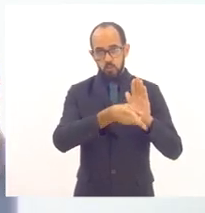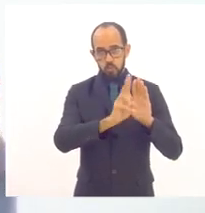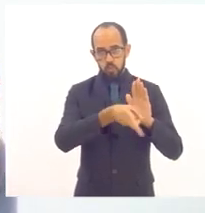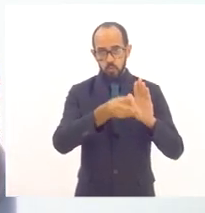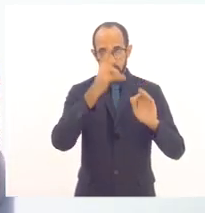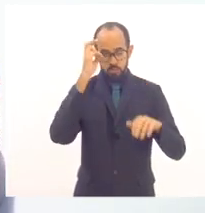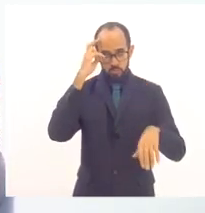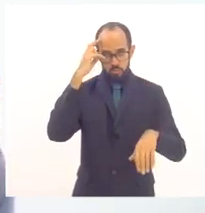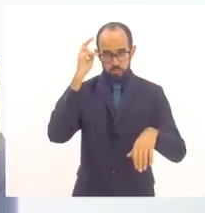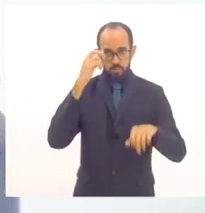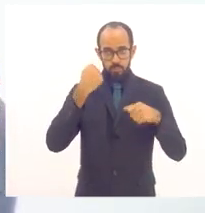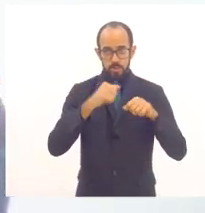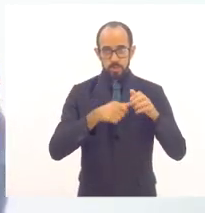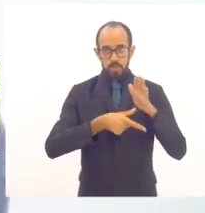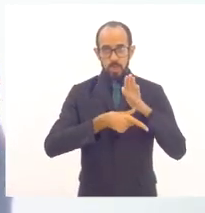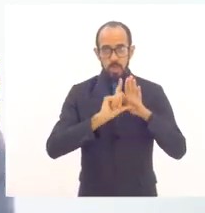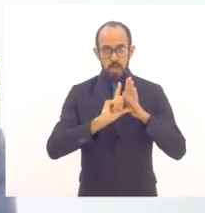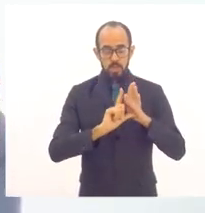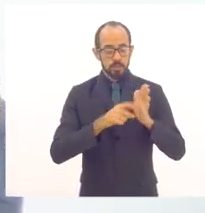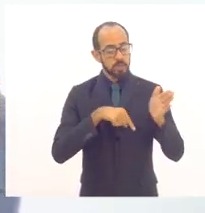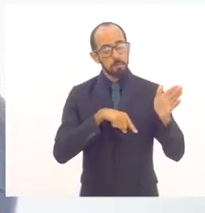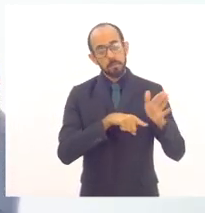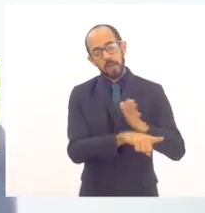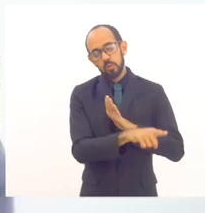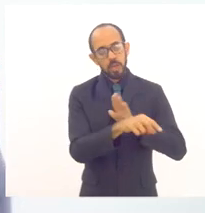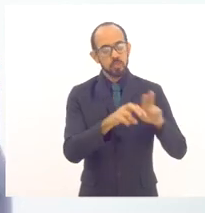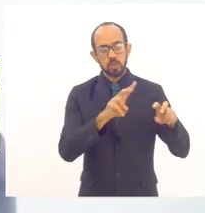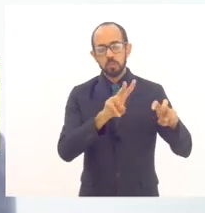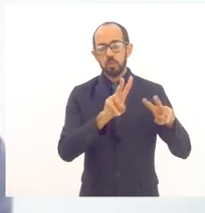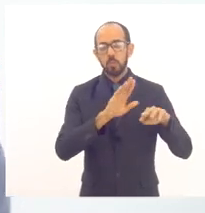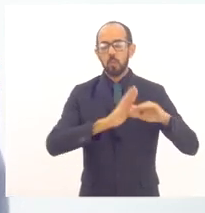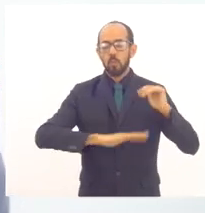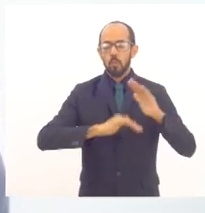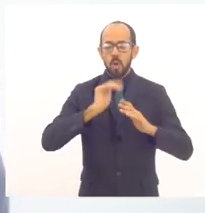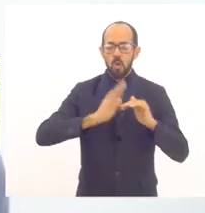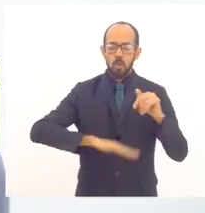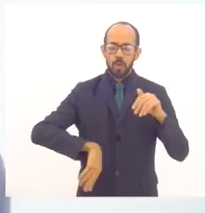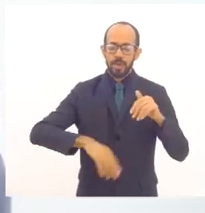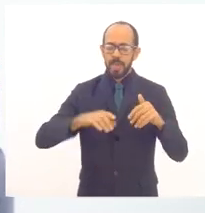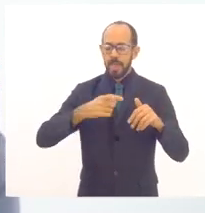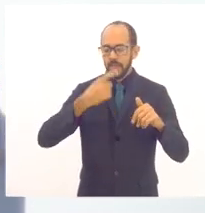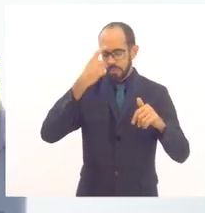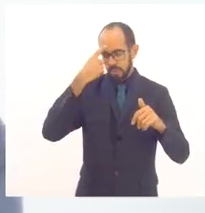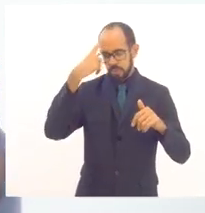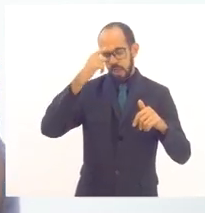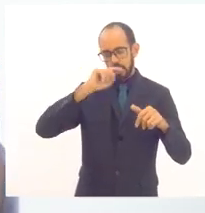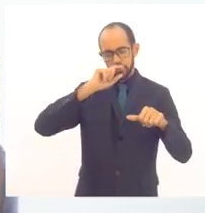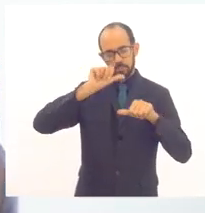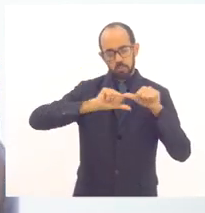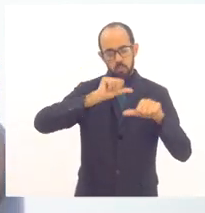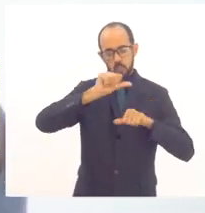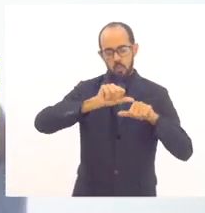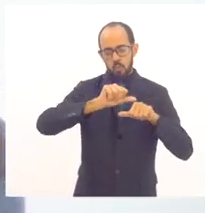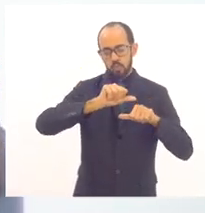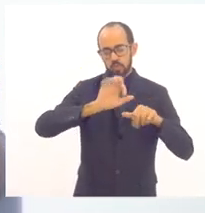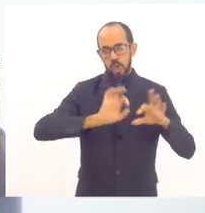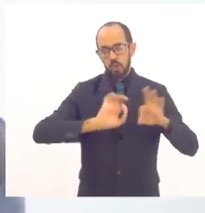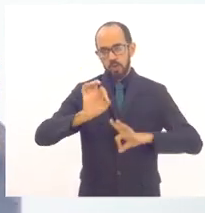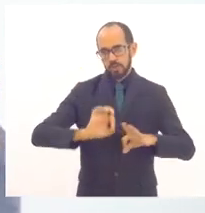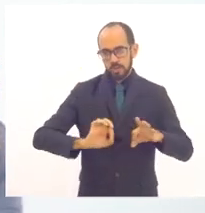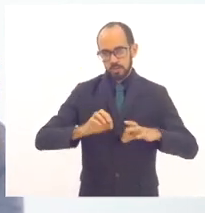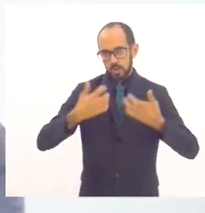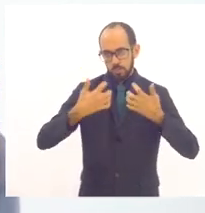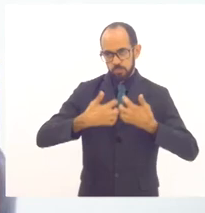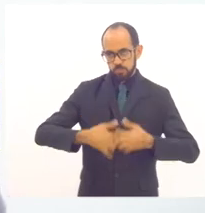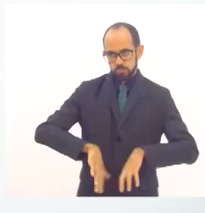previamente consultada em relação a qualquer medida que interfira na organização, funcionamento, prática